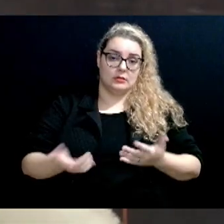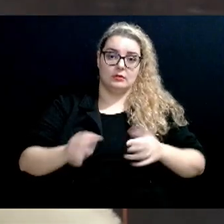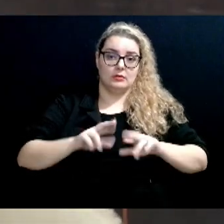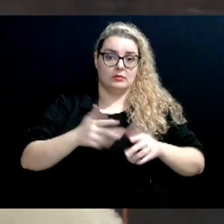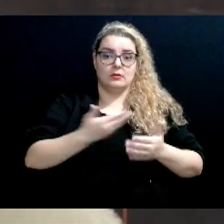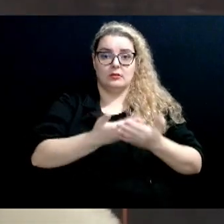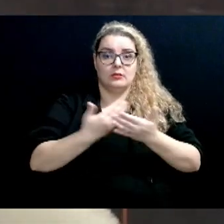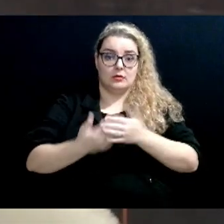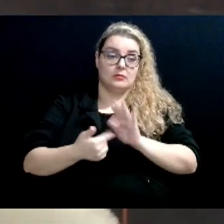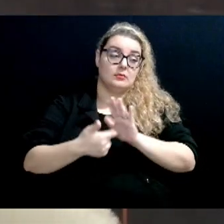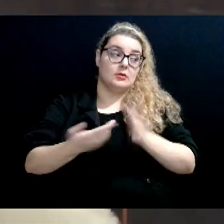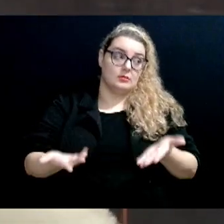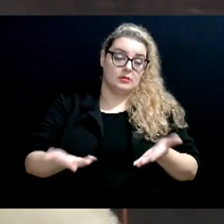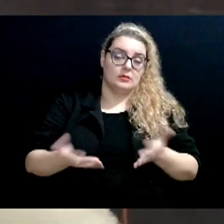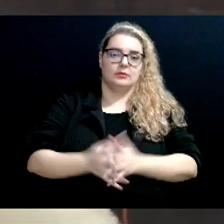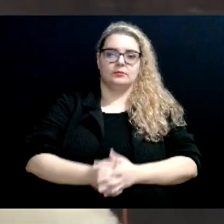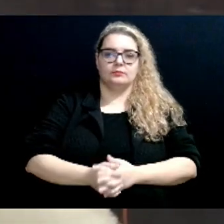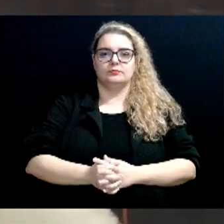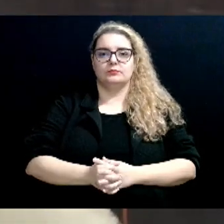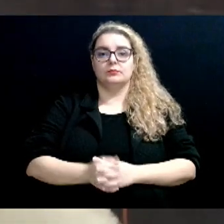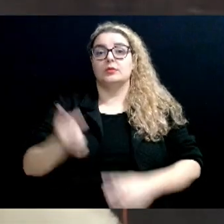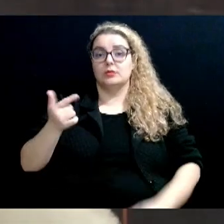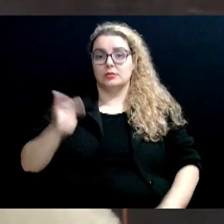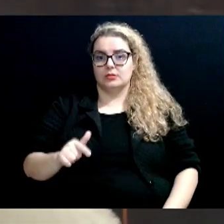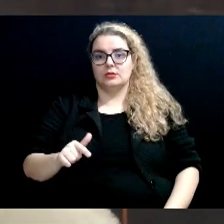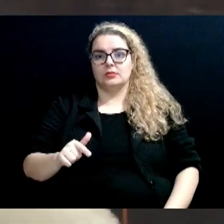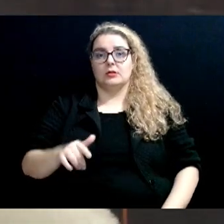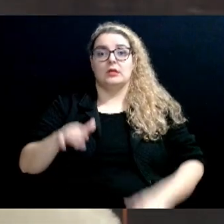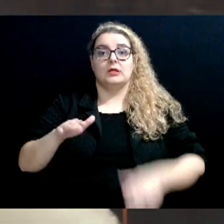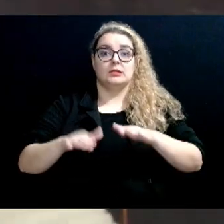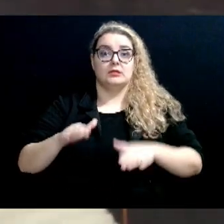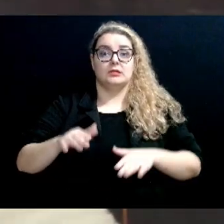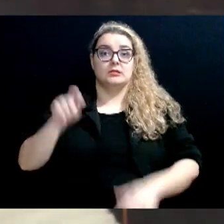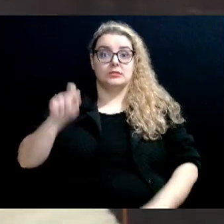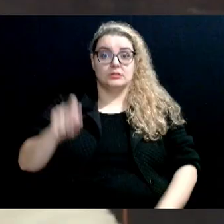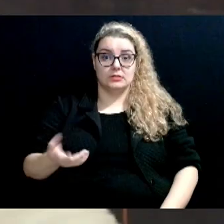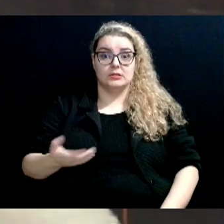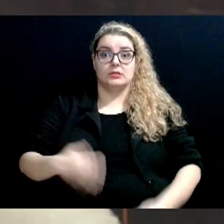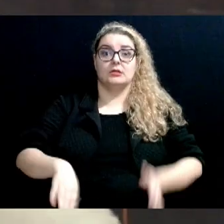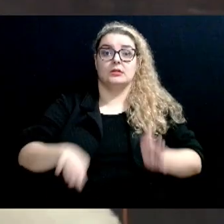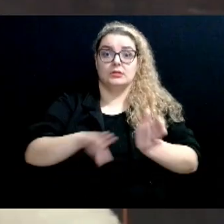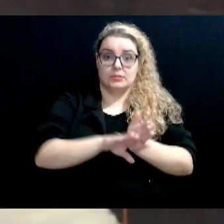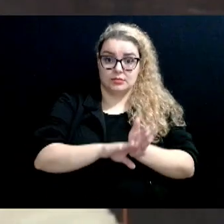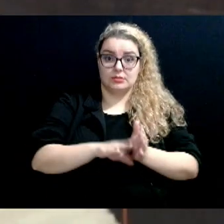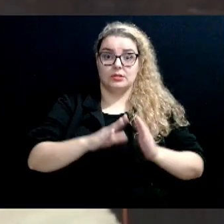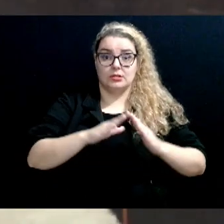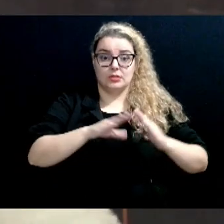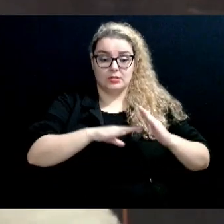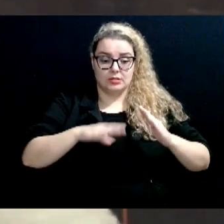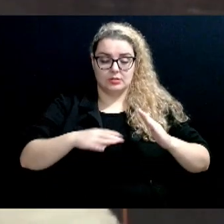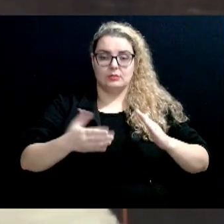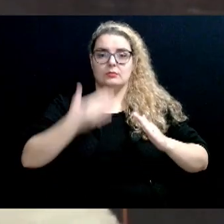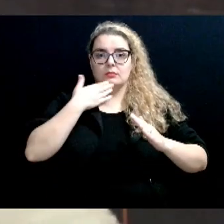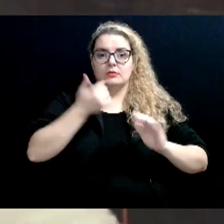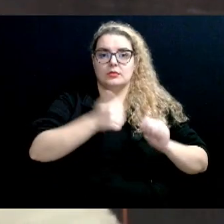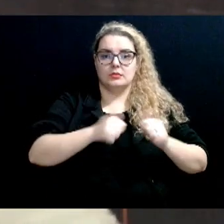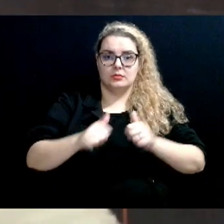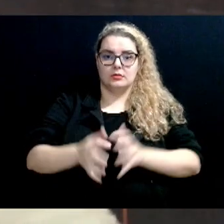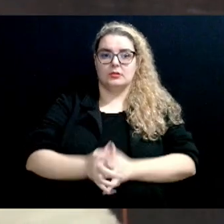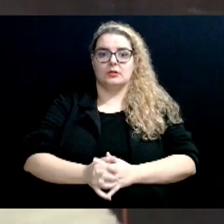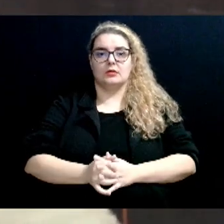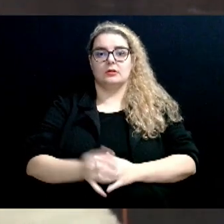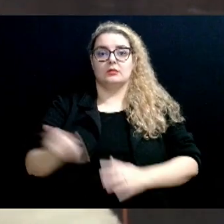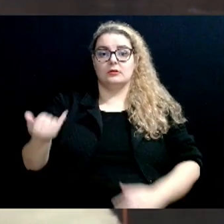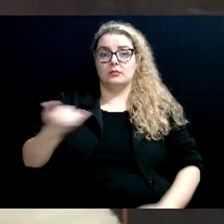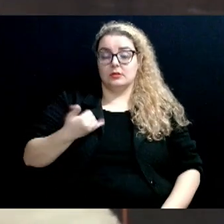isso. Sim. E aí, de novo, muitas vezes, às vezes a pessoa chega lá no consultório para pedir uma avaliação e ela fala, eu